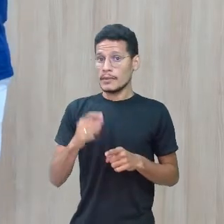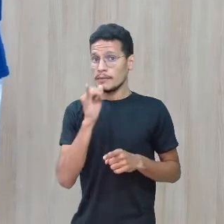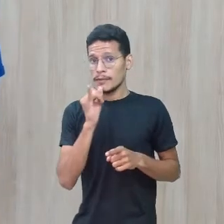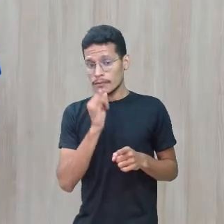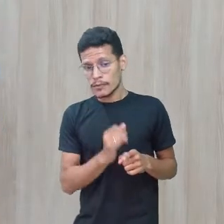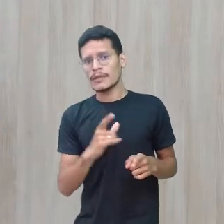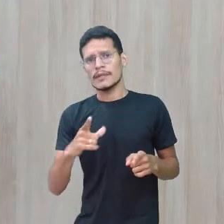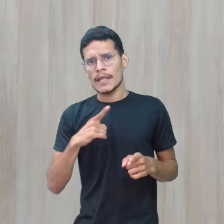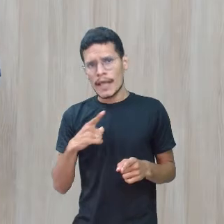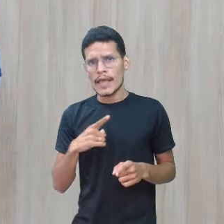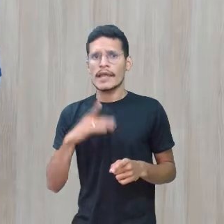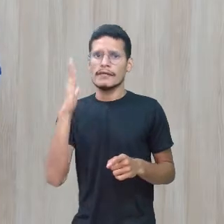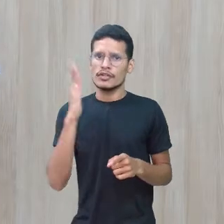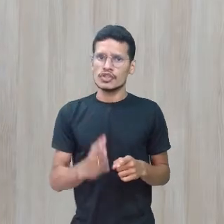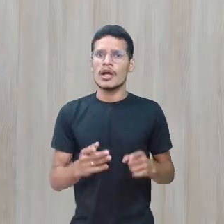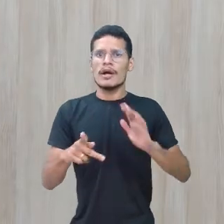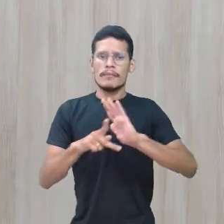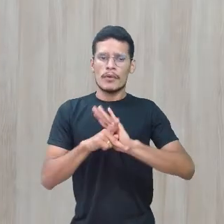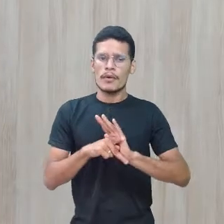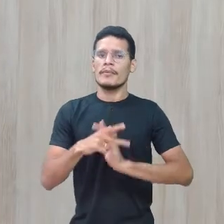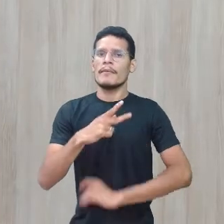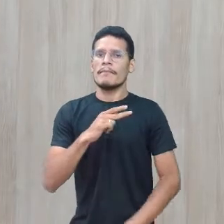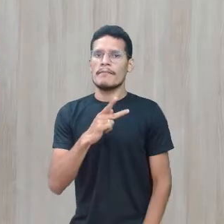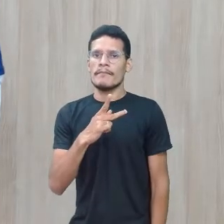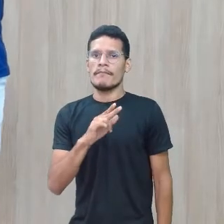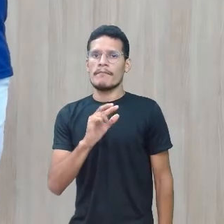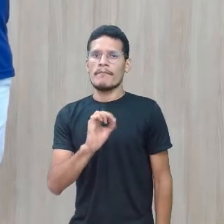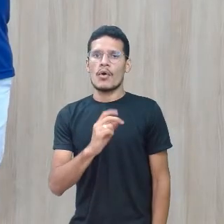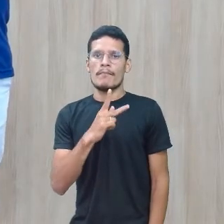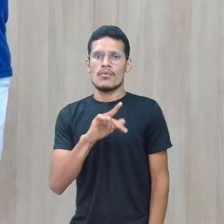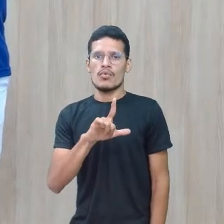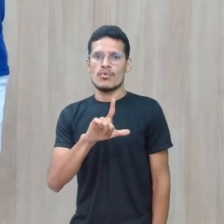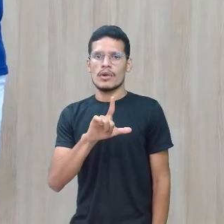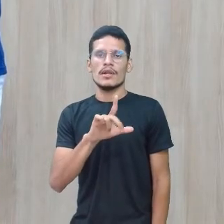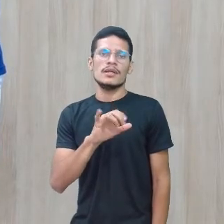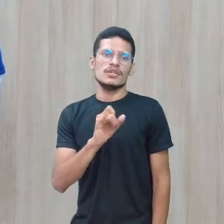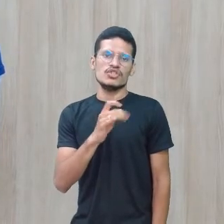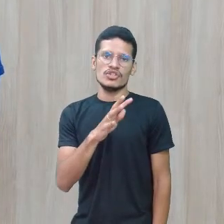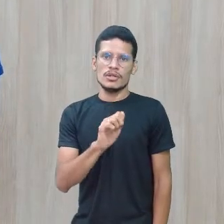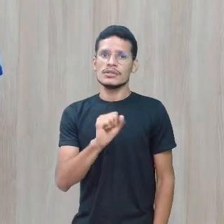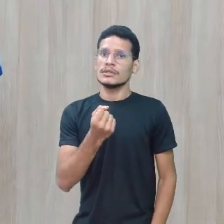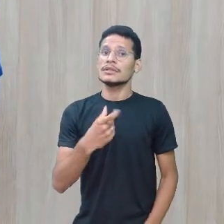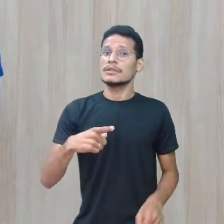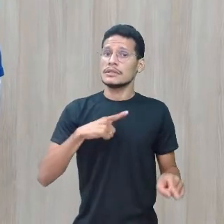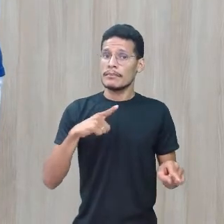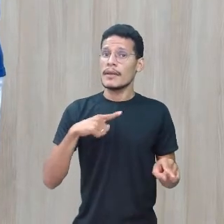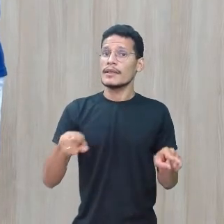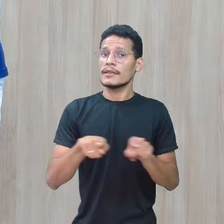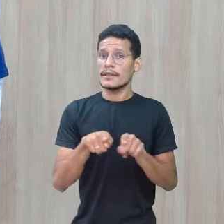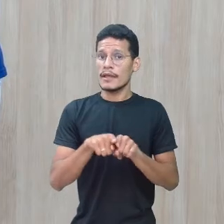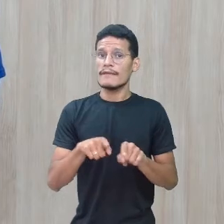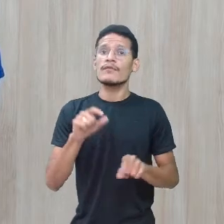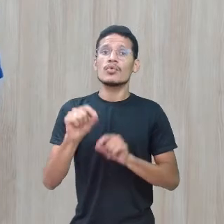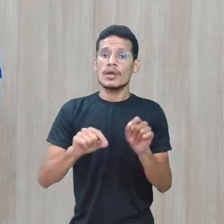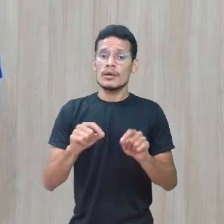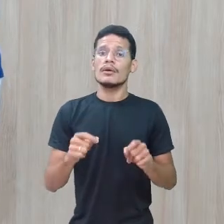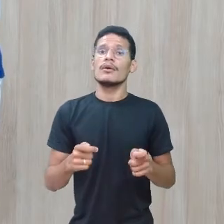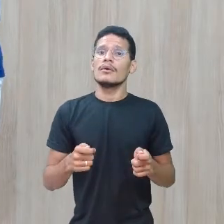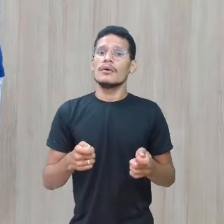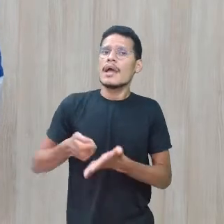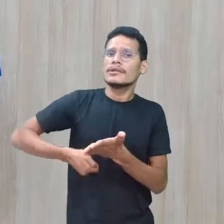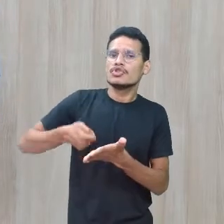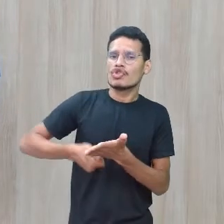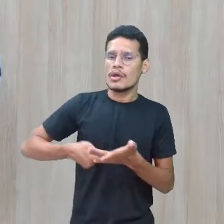né, do esgotamento dessas medidas populistas e assim de golpes de resistência, né, golpes